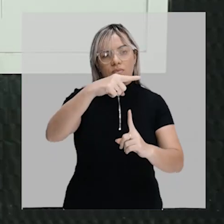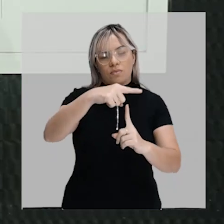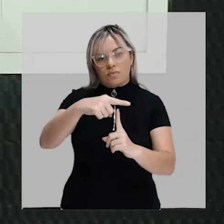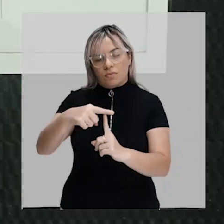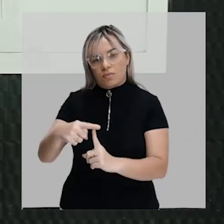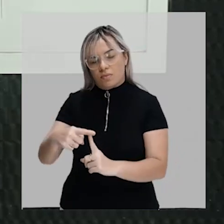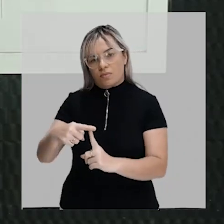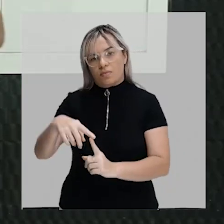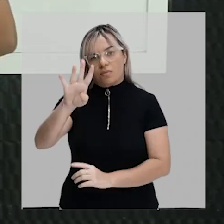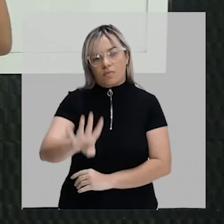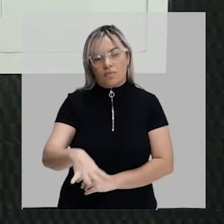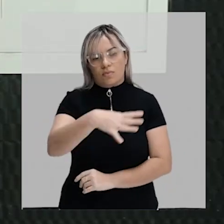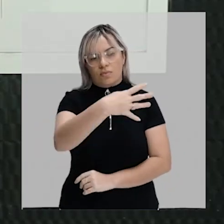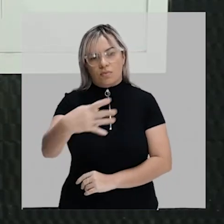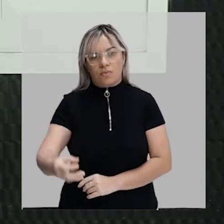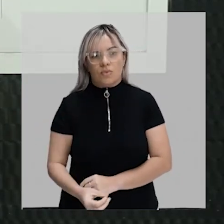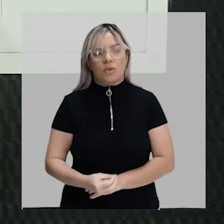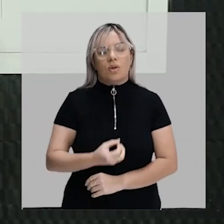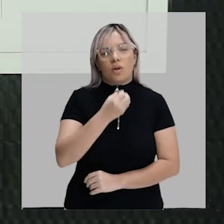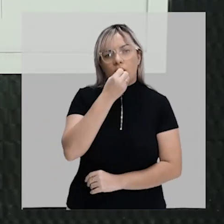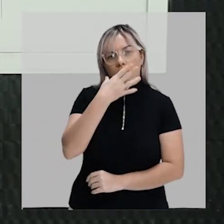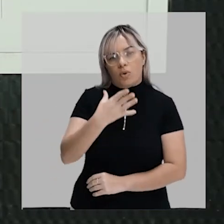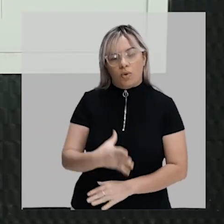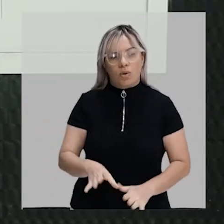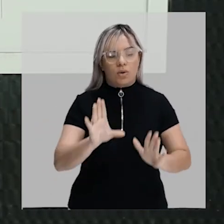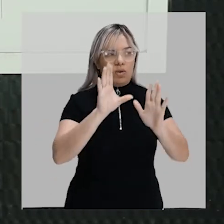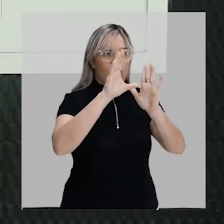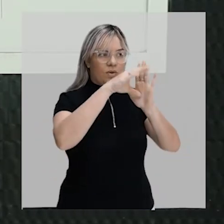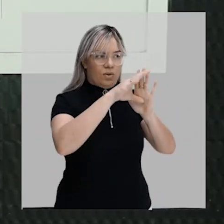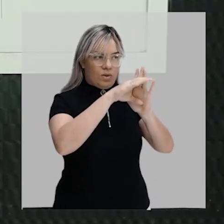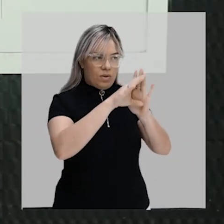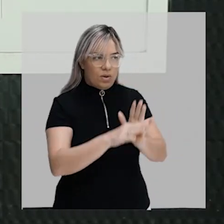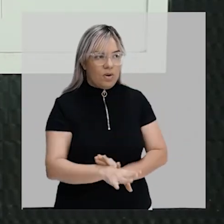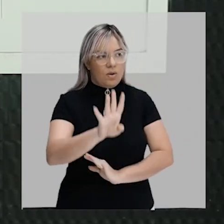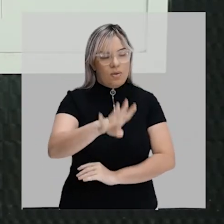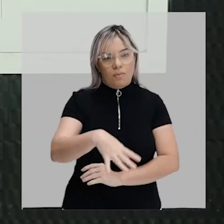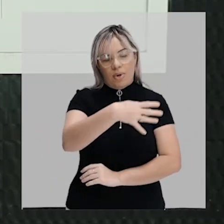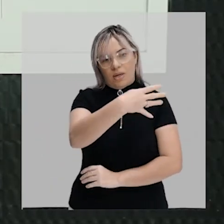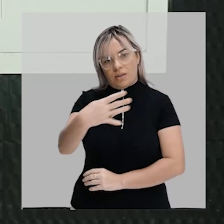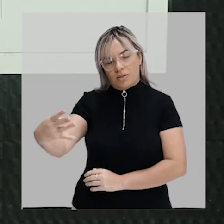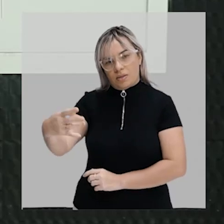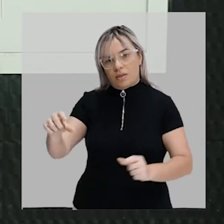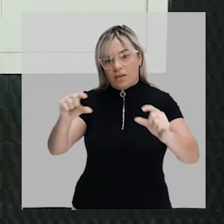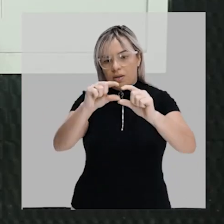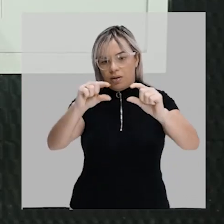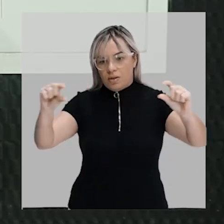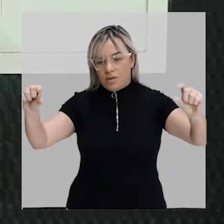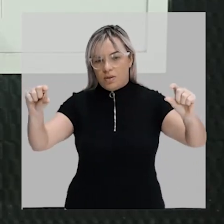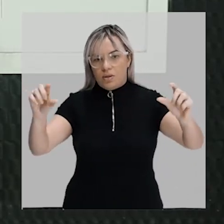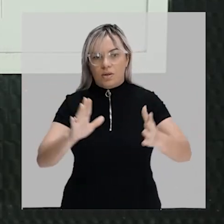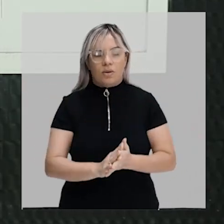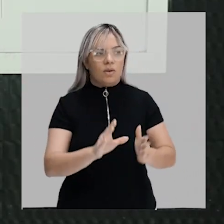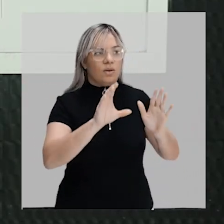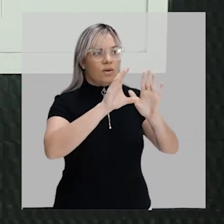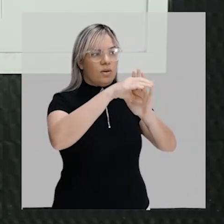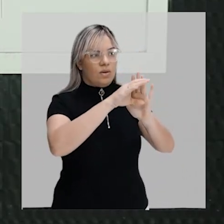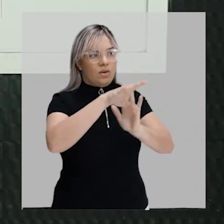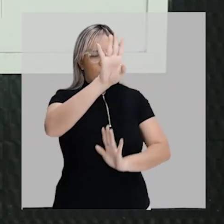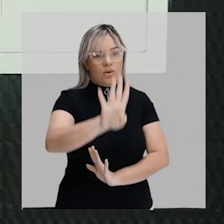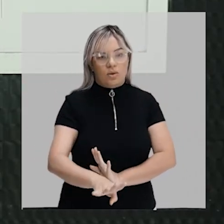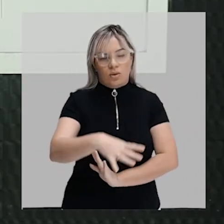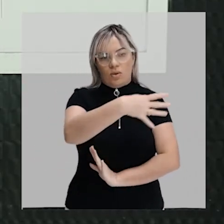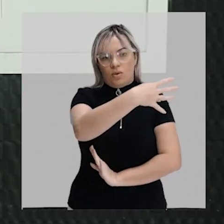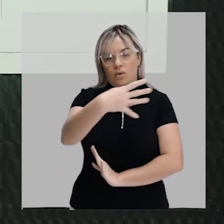né Vamos falar o que que é o conceito de que que é uma matriz linha tá vamos ver o conceito que que é uma